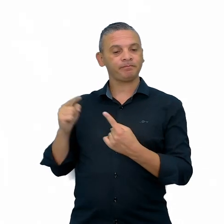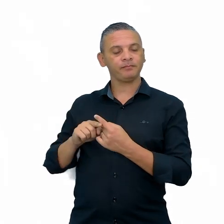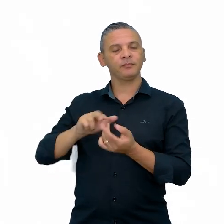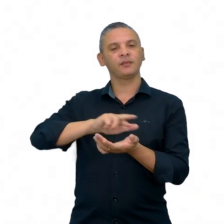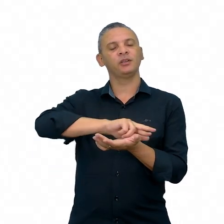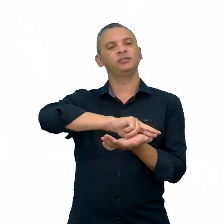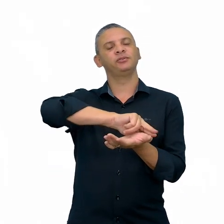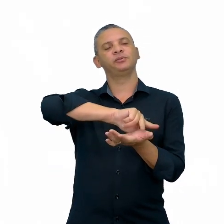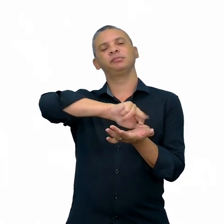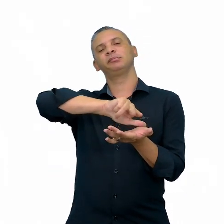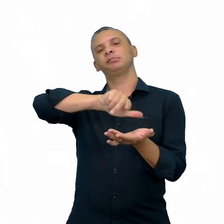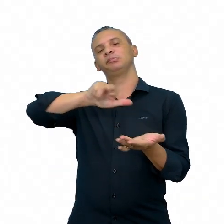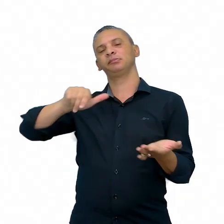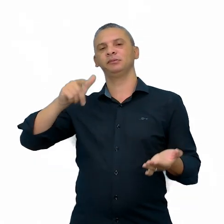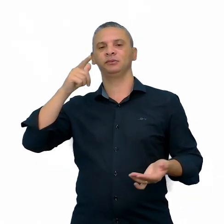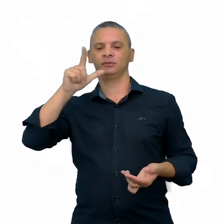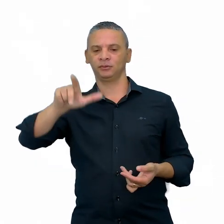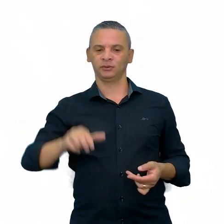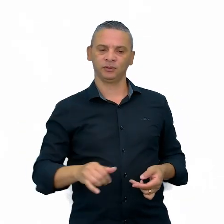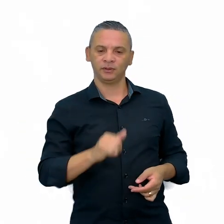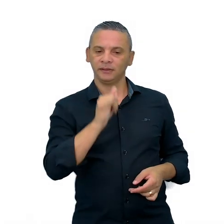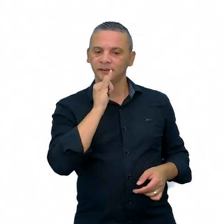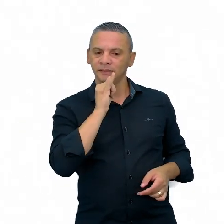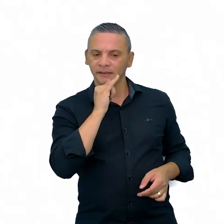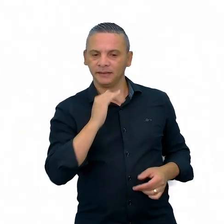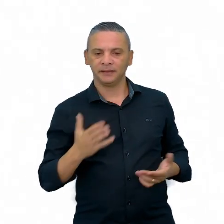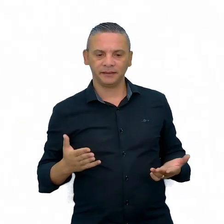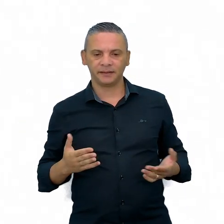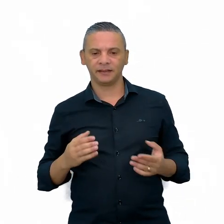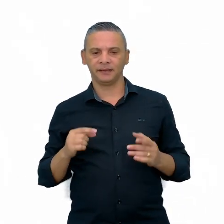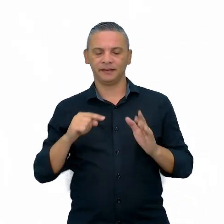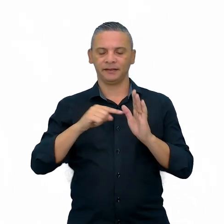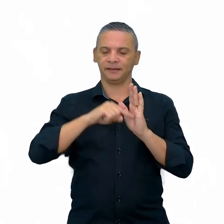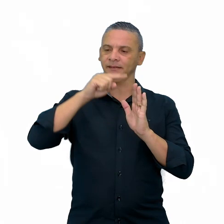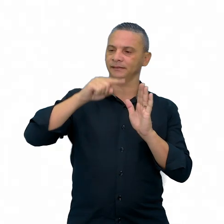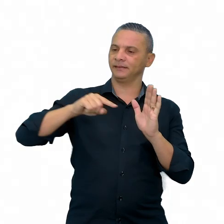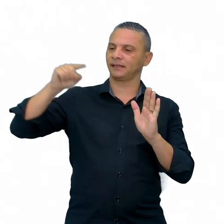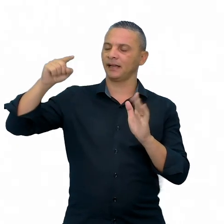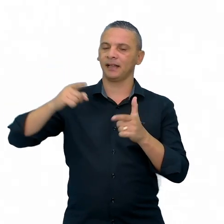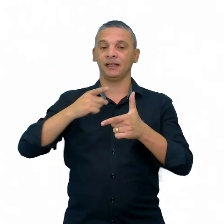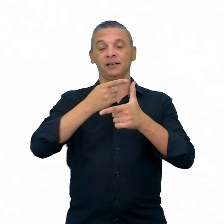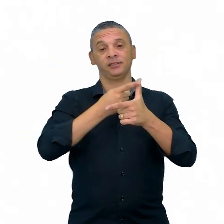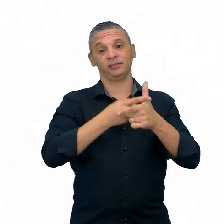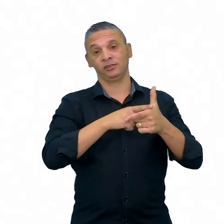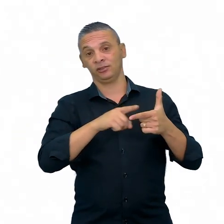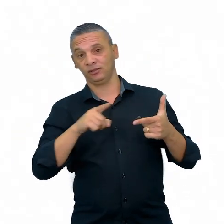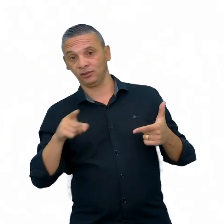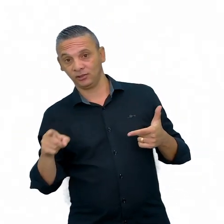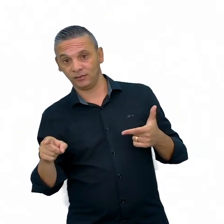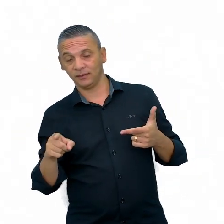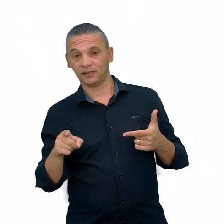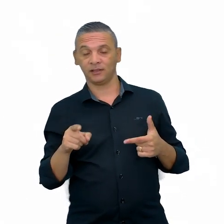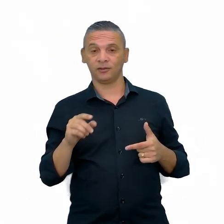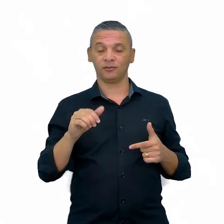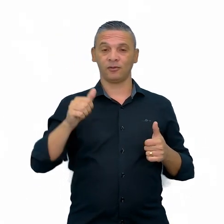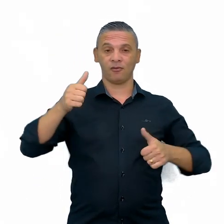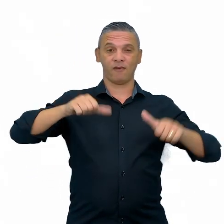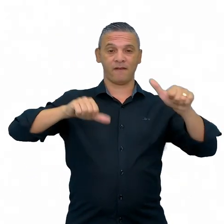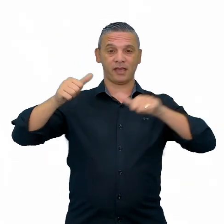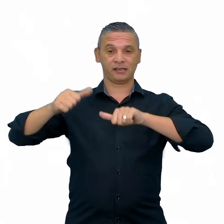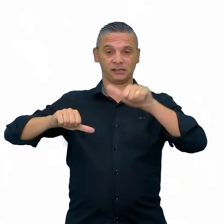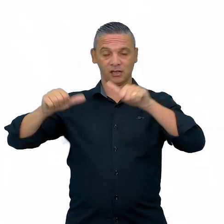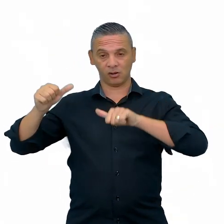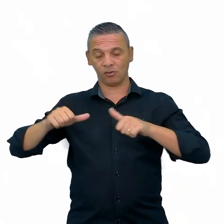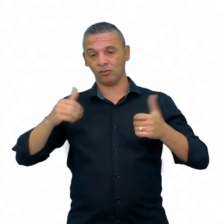outras grandezas, vamos lá, incluindo escala, divisão em partes proporcionais, a taxa de variação,